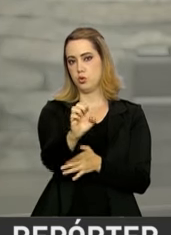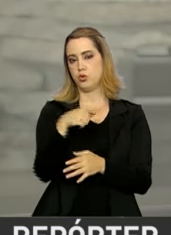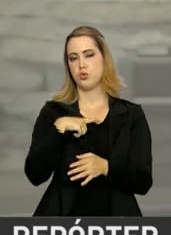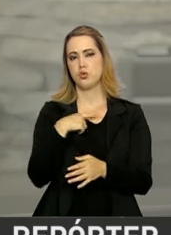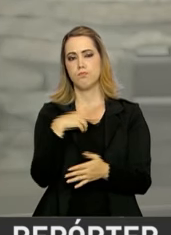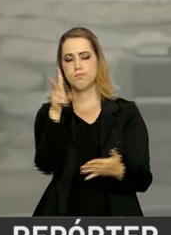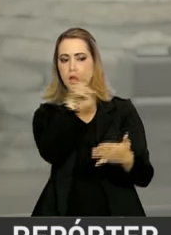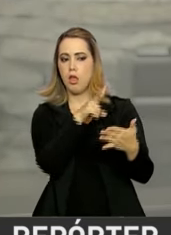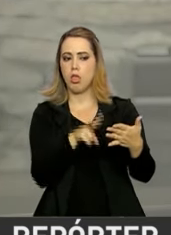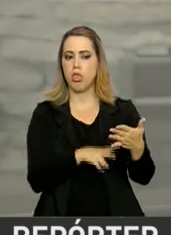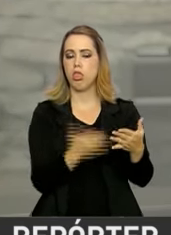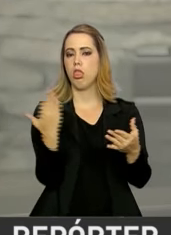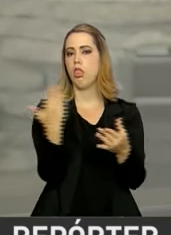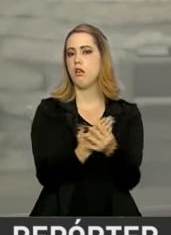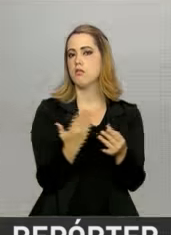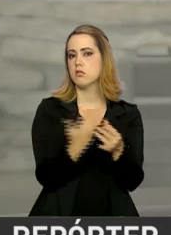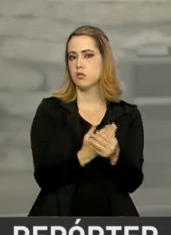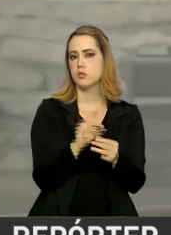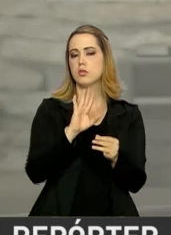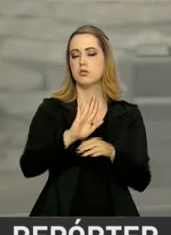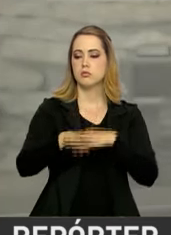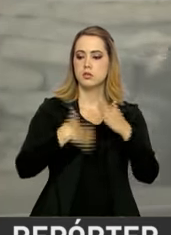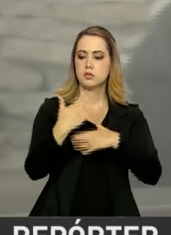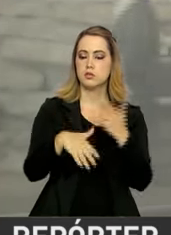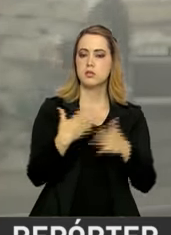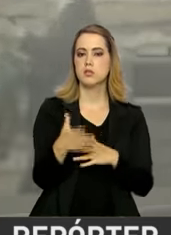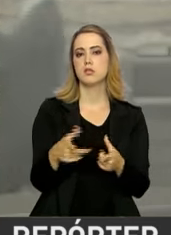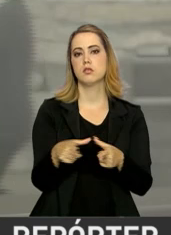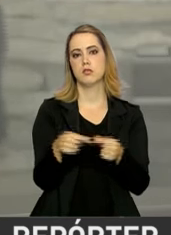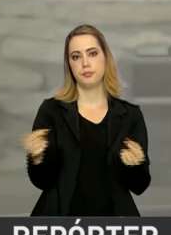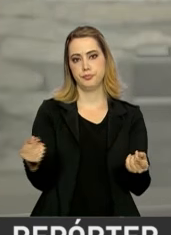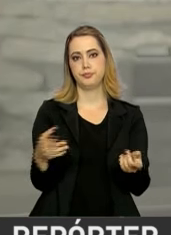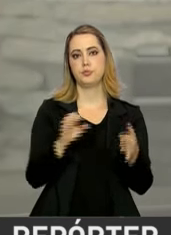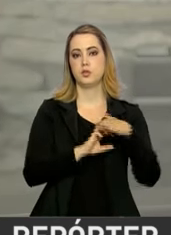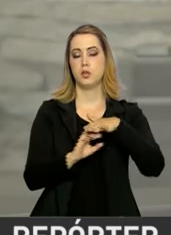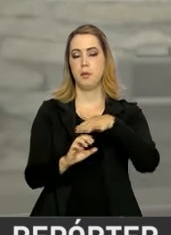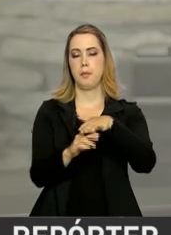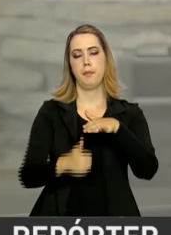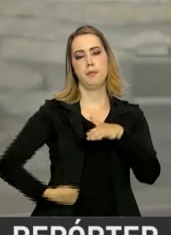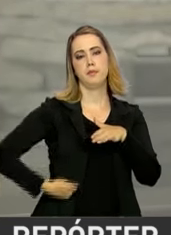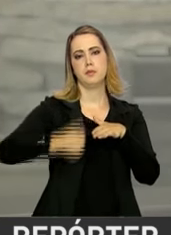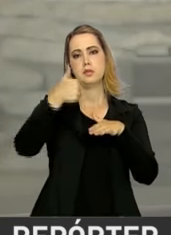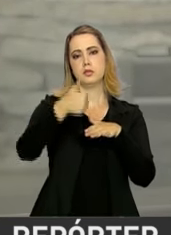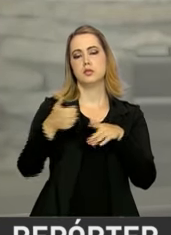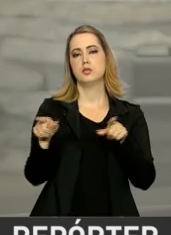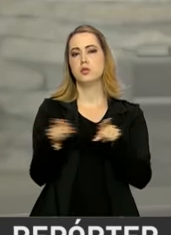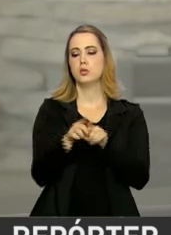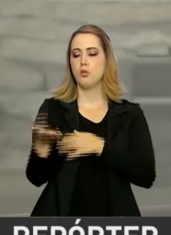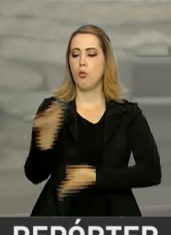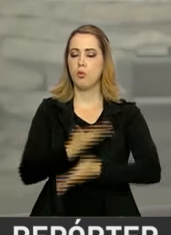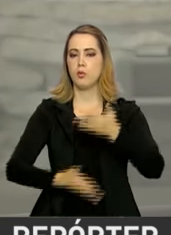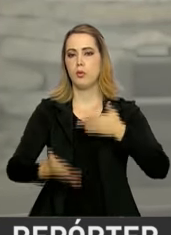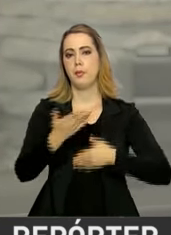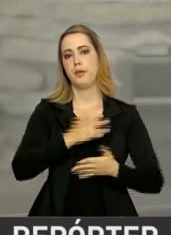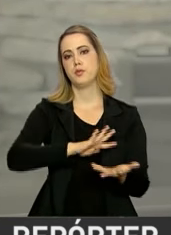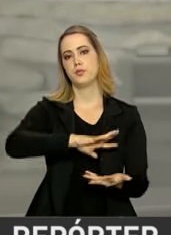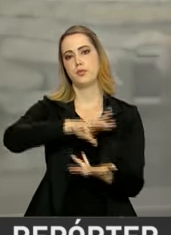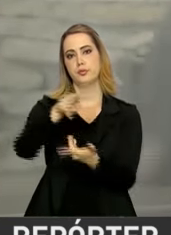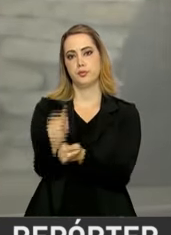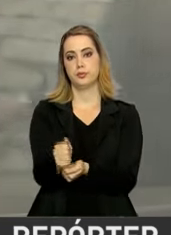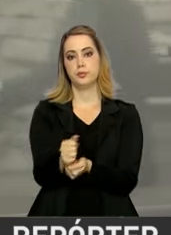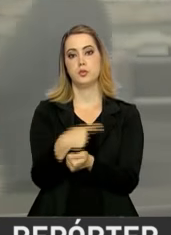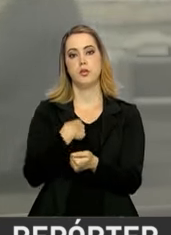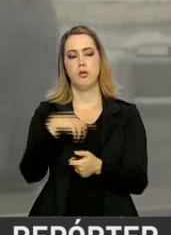acelerar o registro de patentes também incrementar o mercado internacional comércio internacional e também